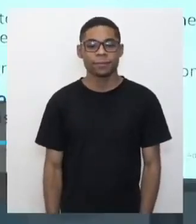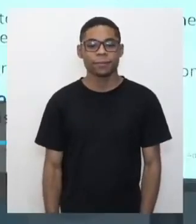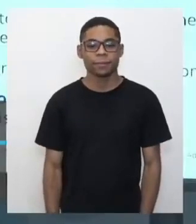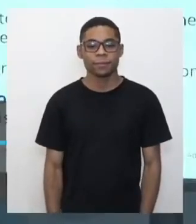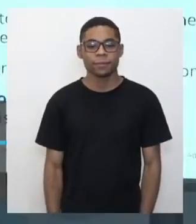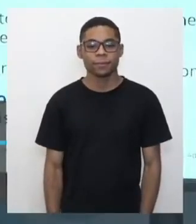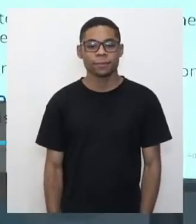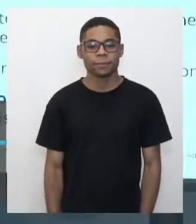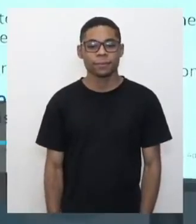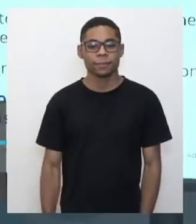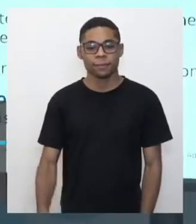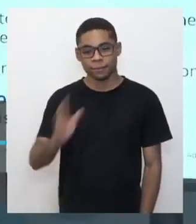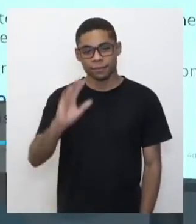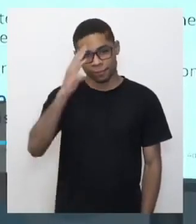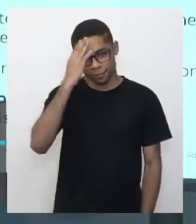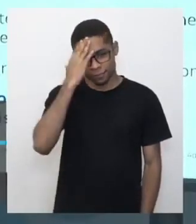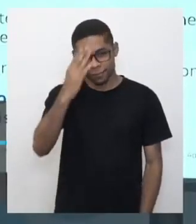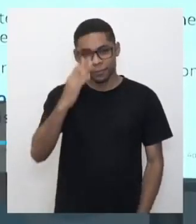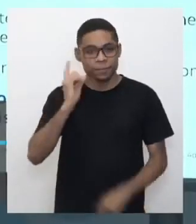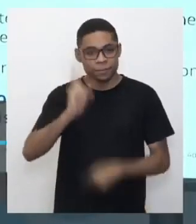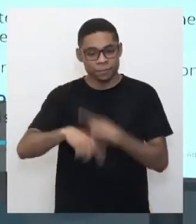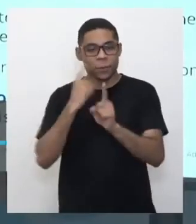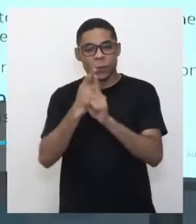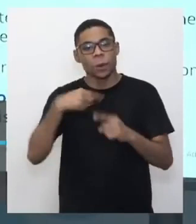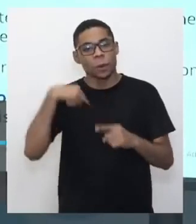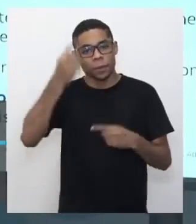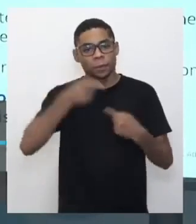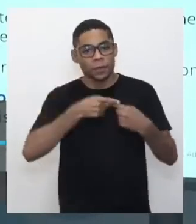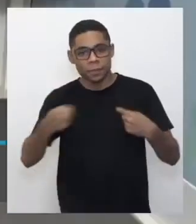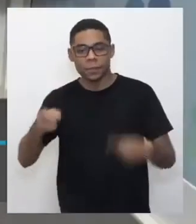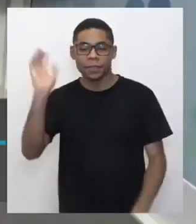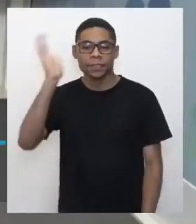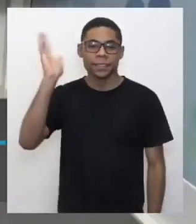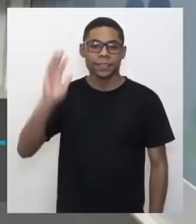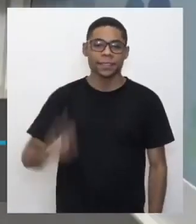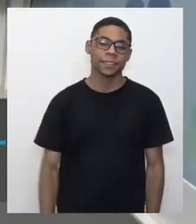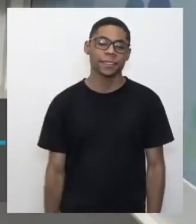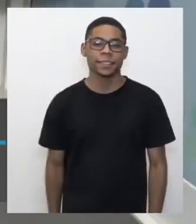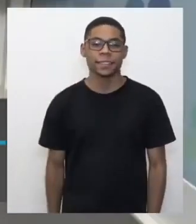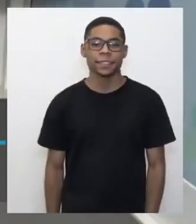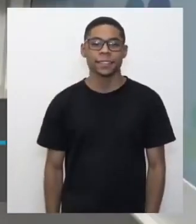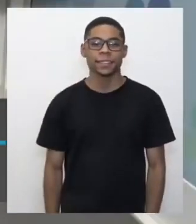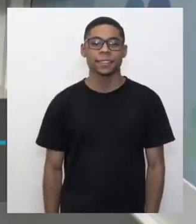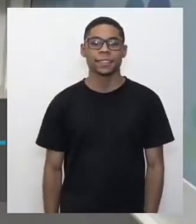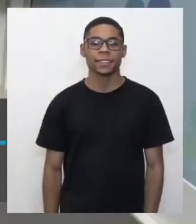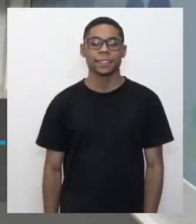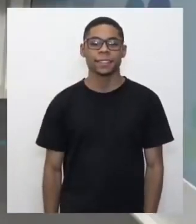everybody, see you next week. See you. Bye bye. Bye bye.